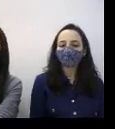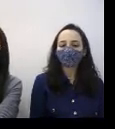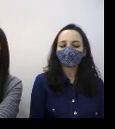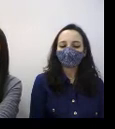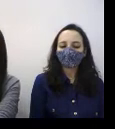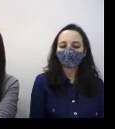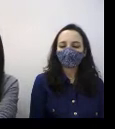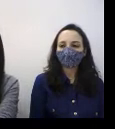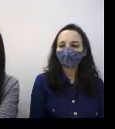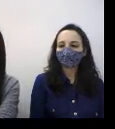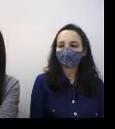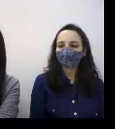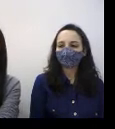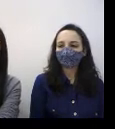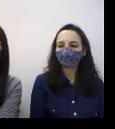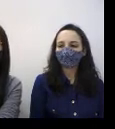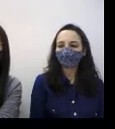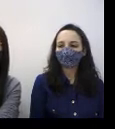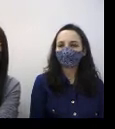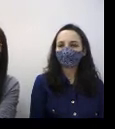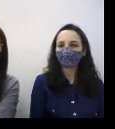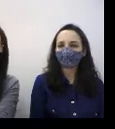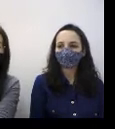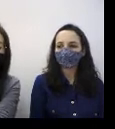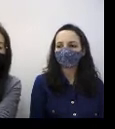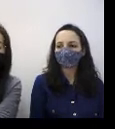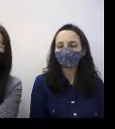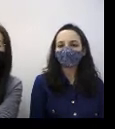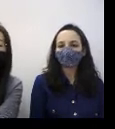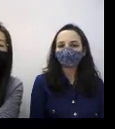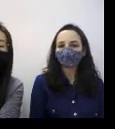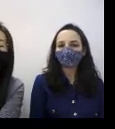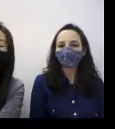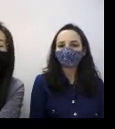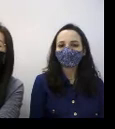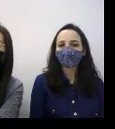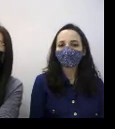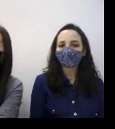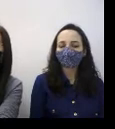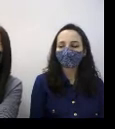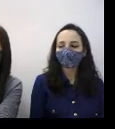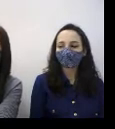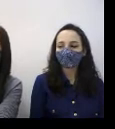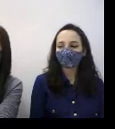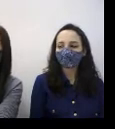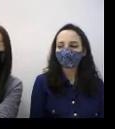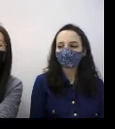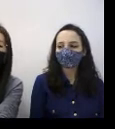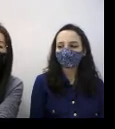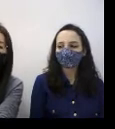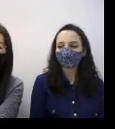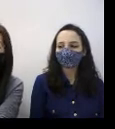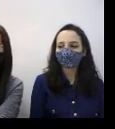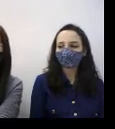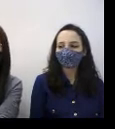de estar ali, né, sensível aos comportamentos da criança. E, geralmente, a criança que é deprimida, que tem